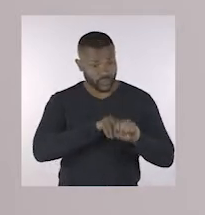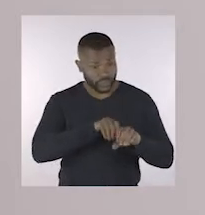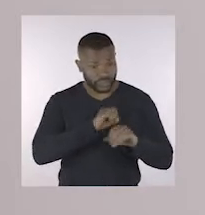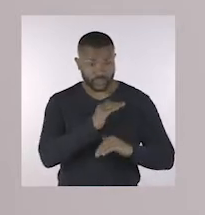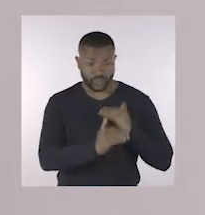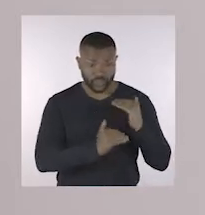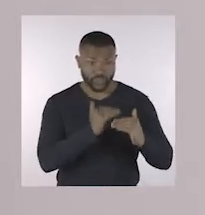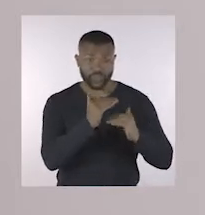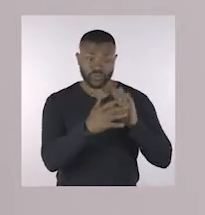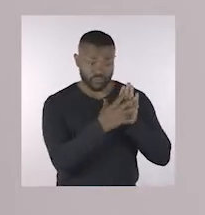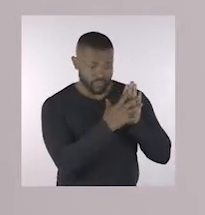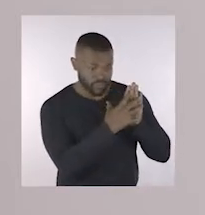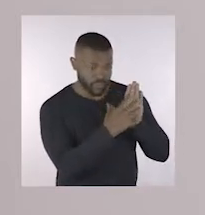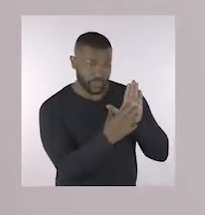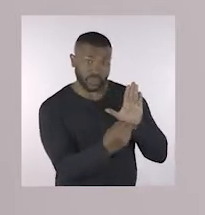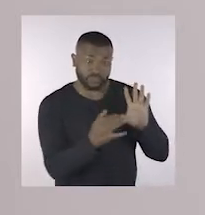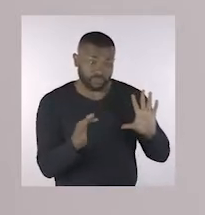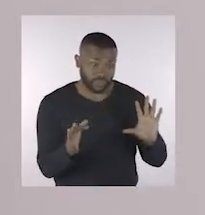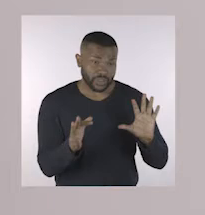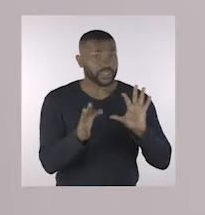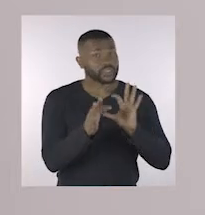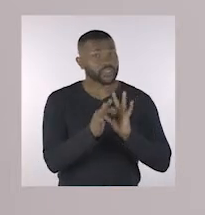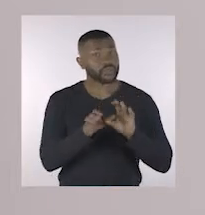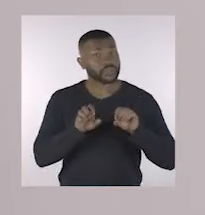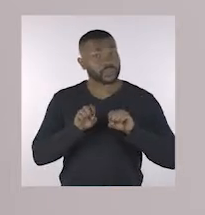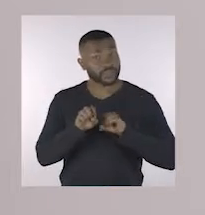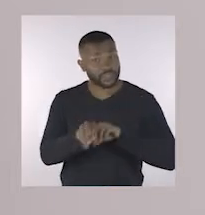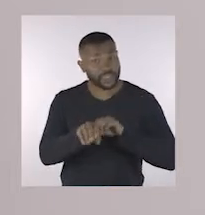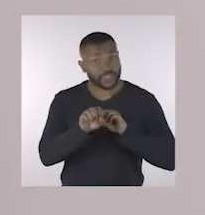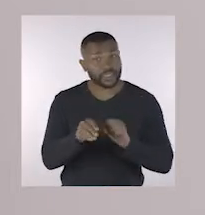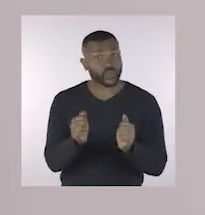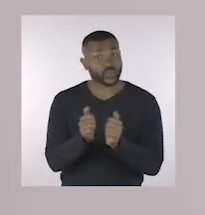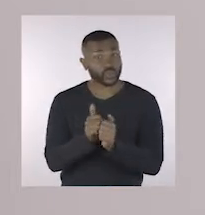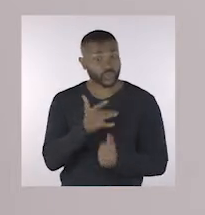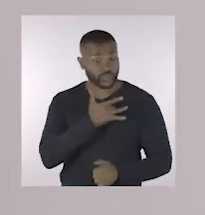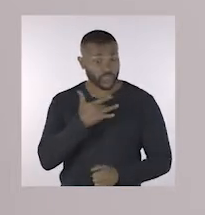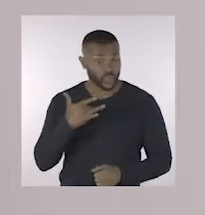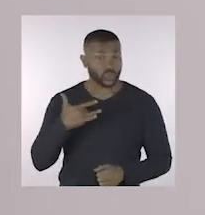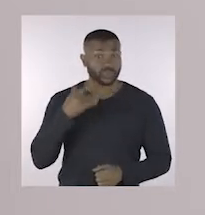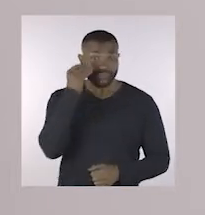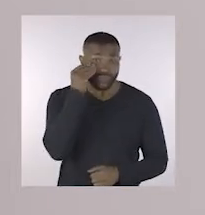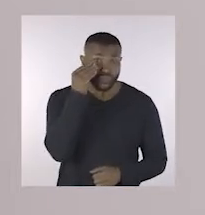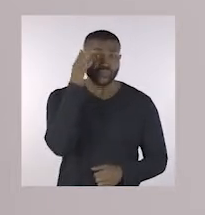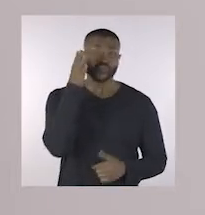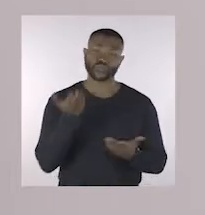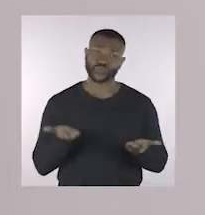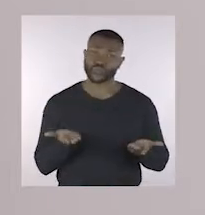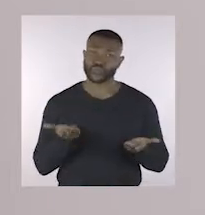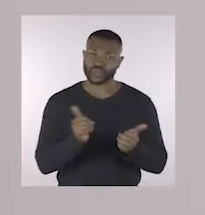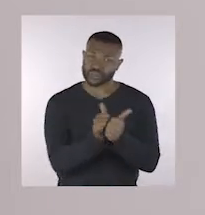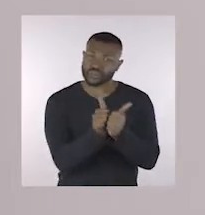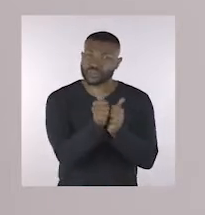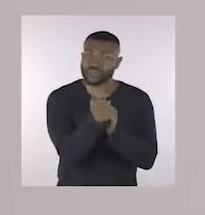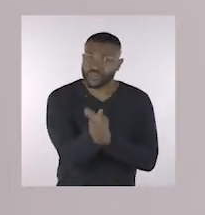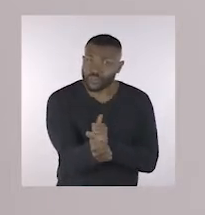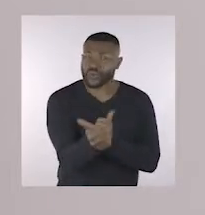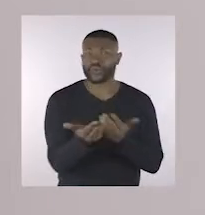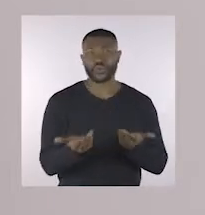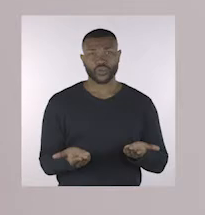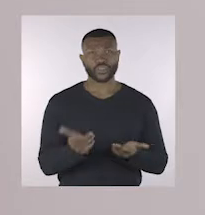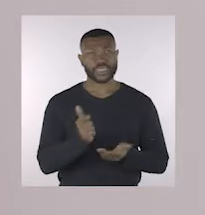o desenvolvimento de um modelo de integração da educação com a saúde com a cultura e o